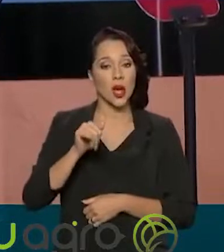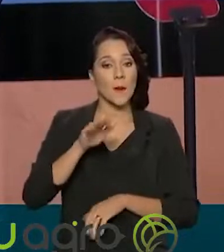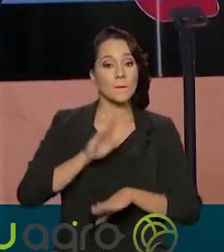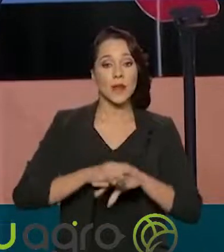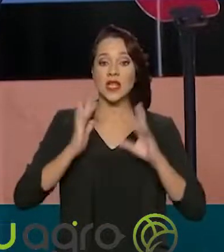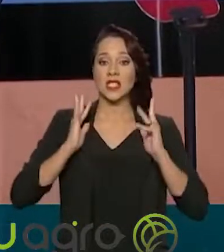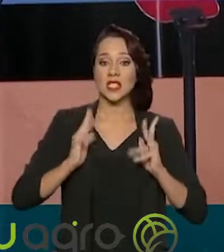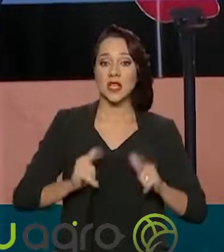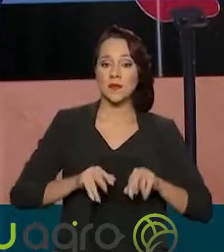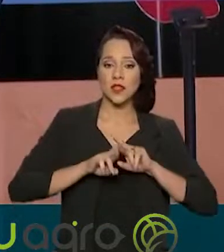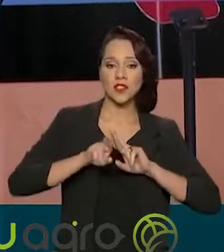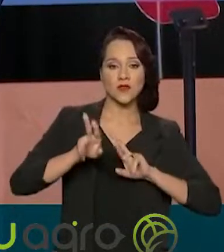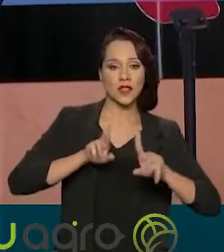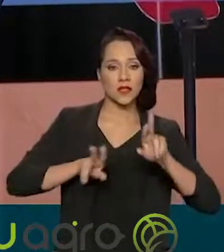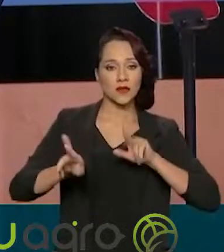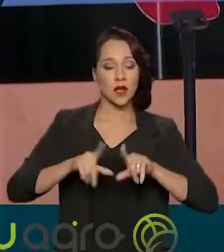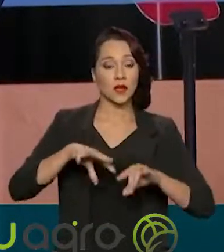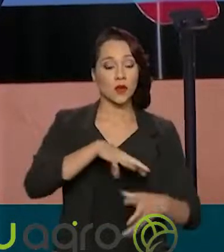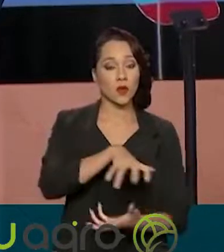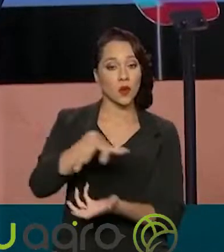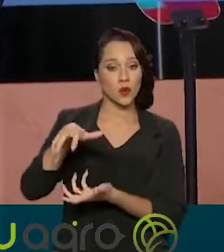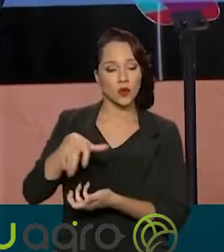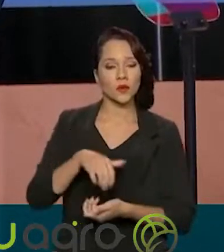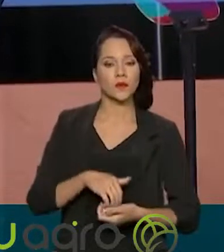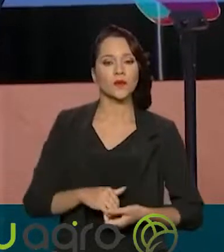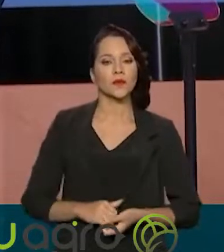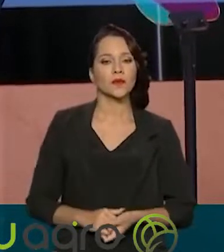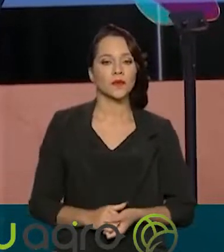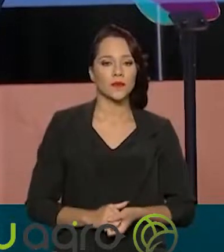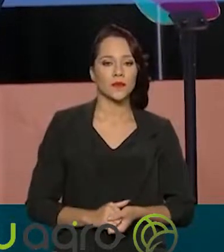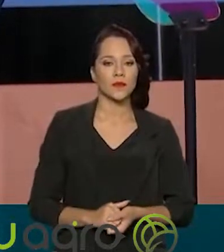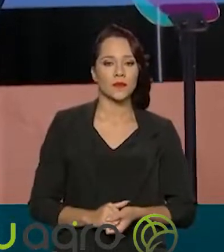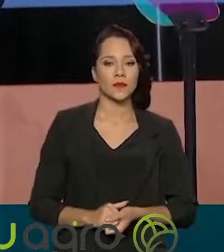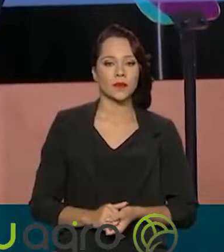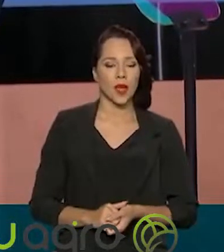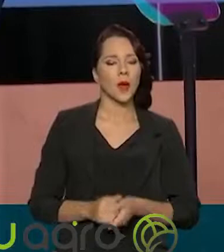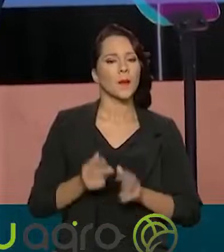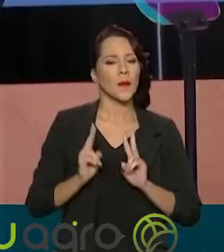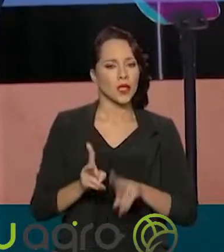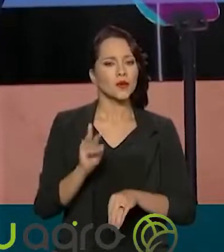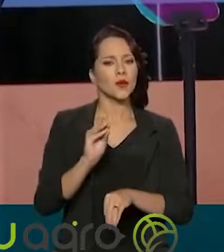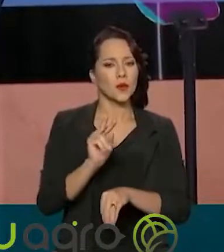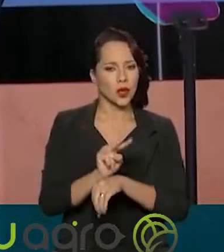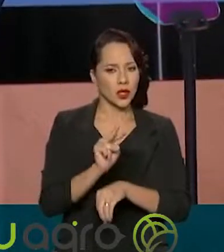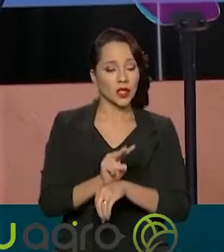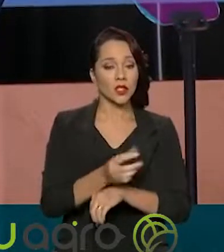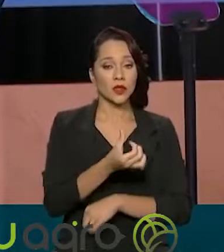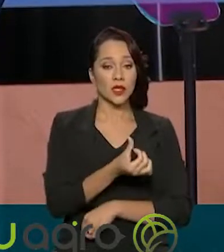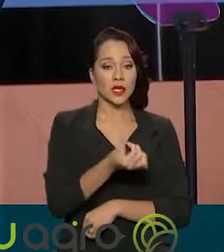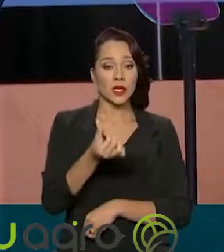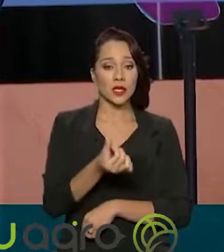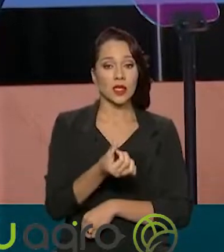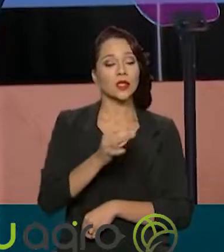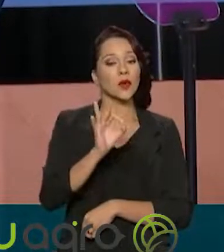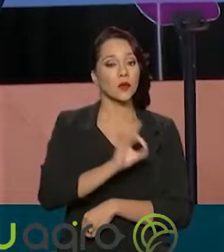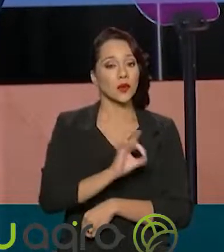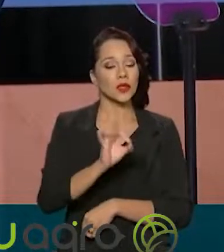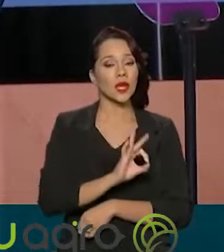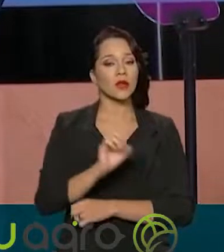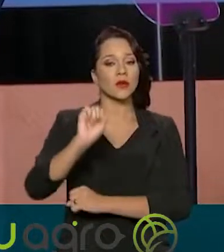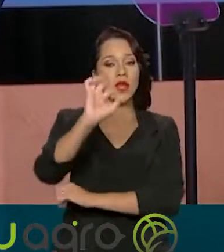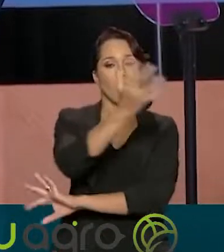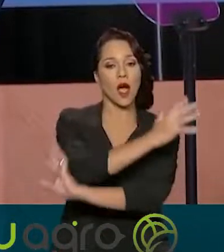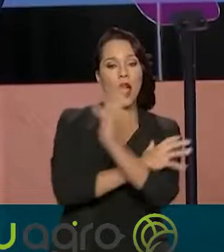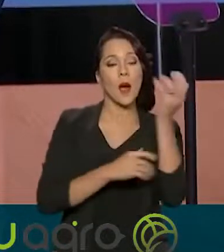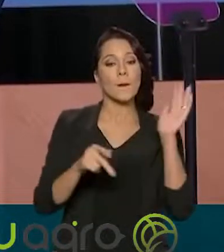e diversificada do mundo. Mesmo preservando 66% de nossa